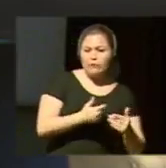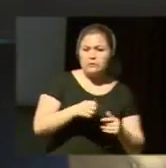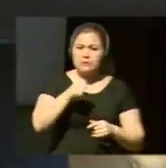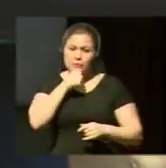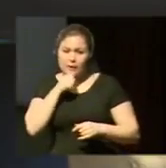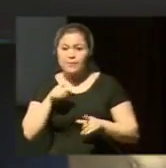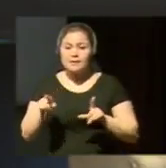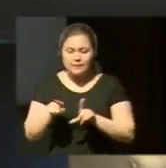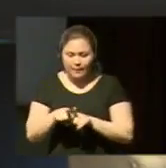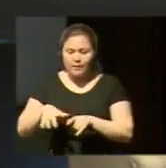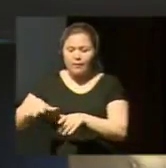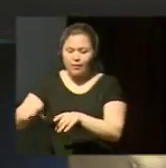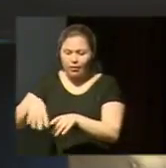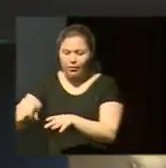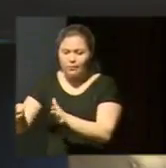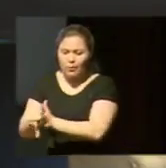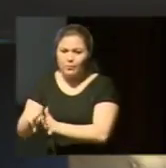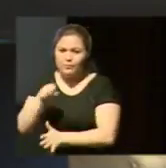próprios velhos.